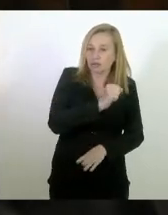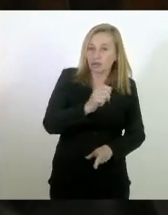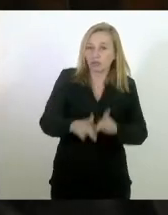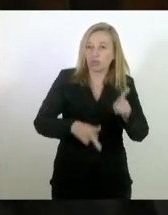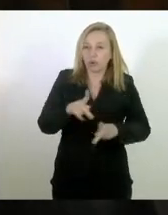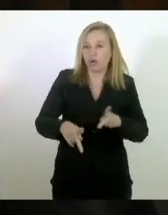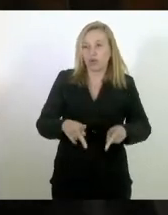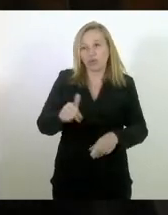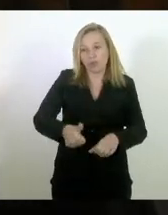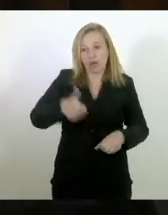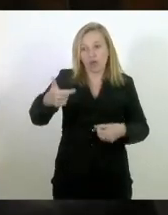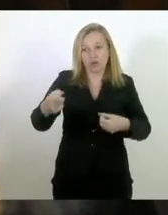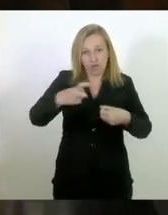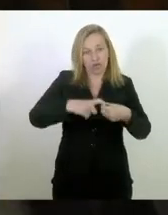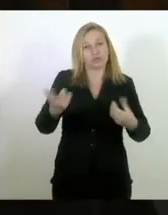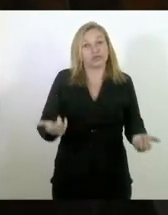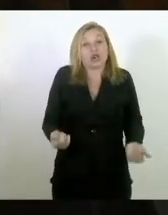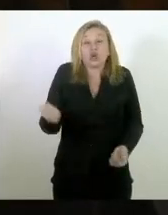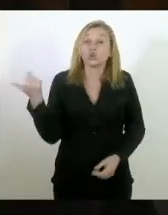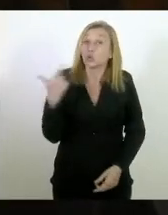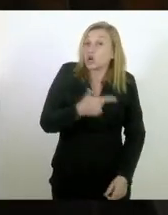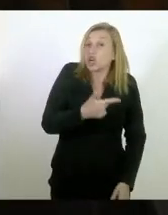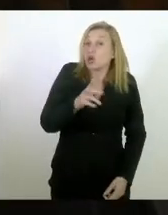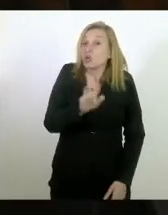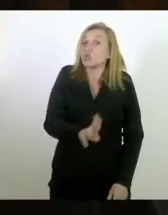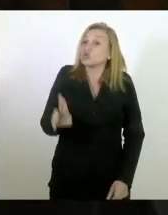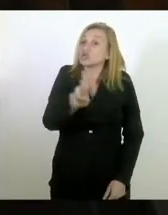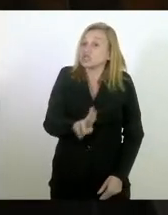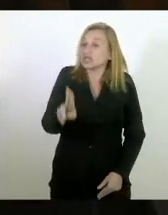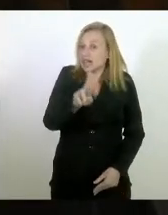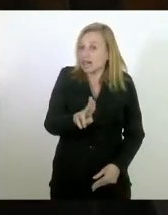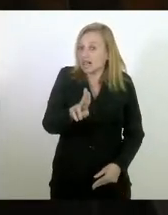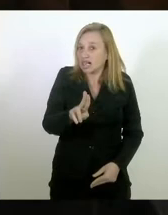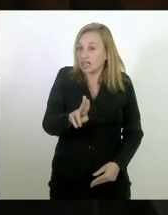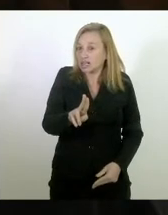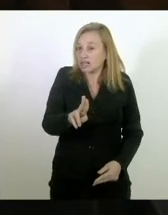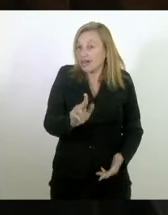retorno é do que usá-lo indevidamente